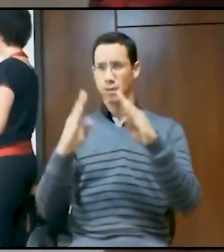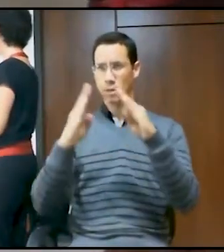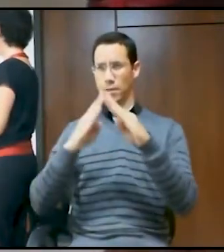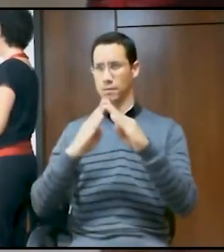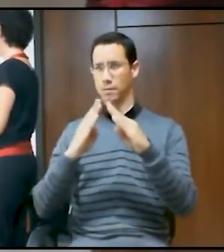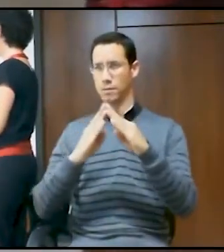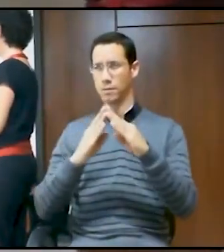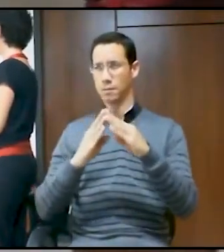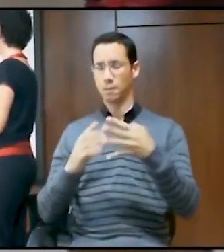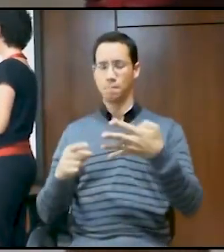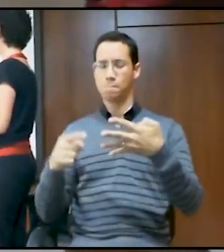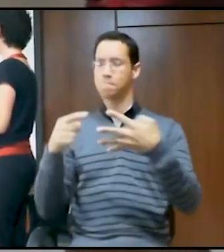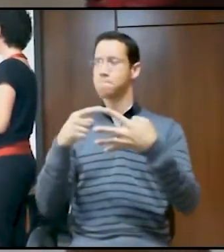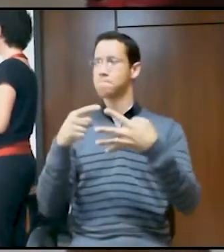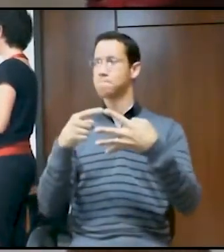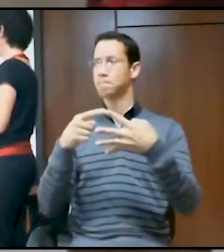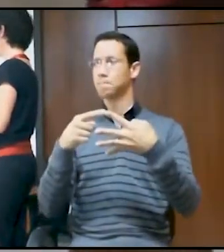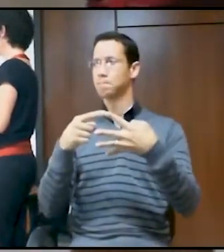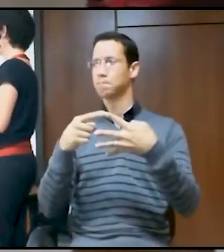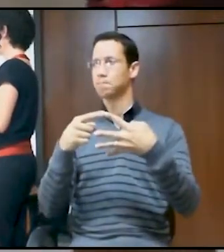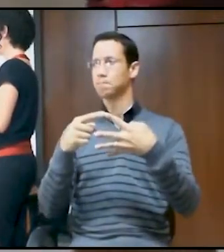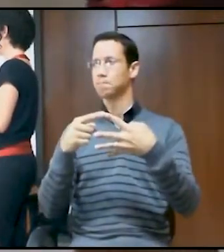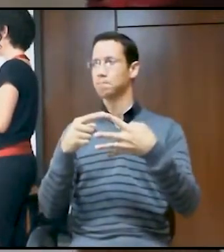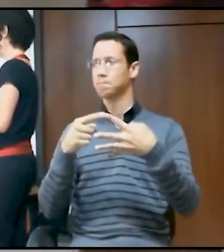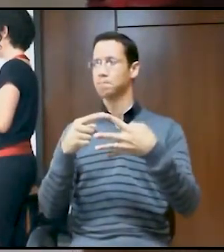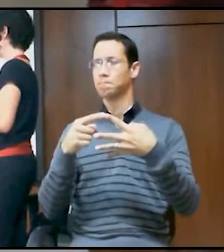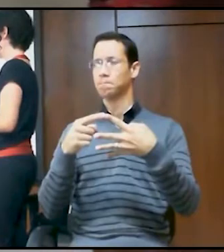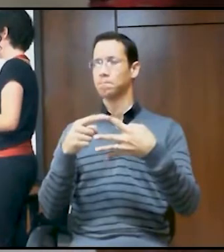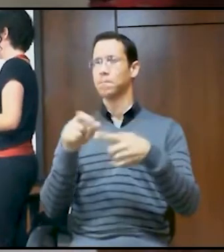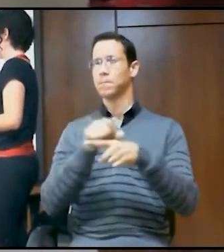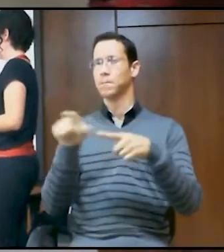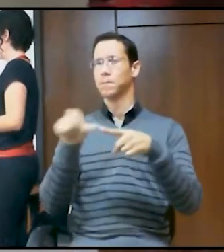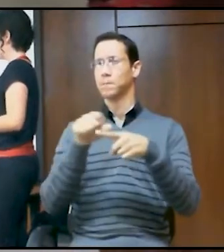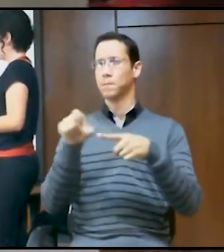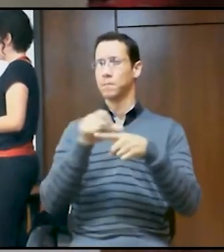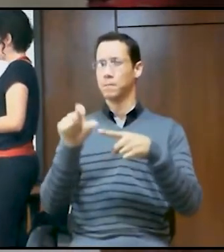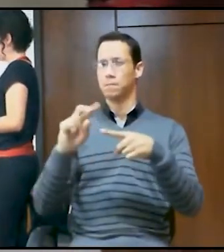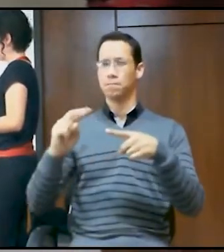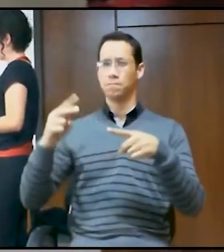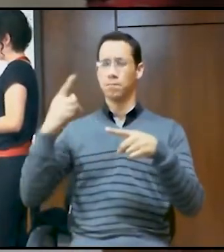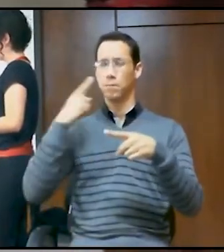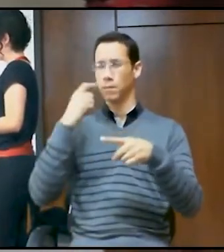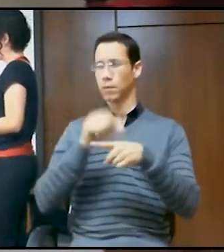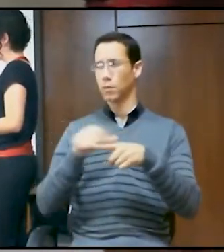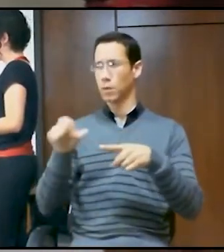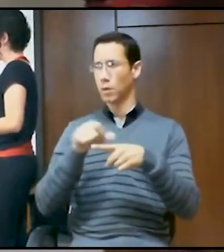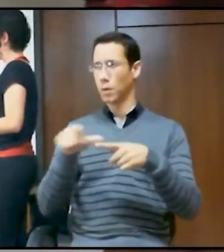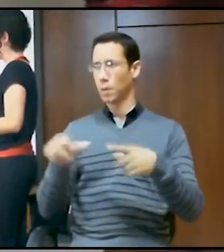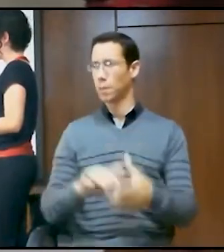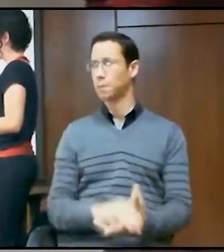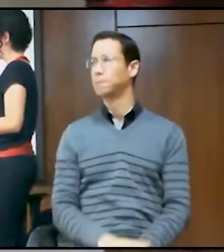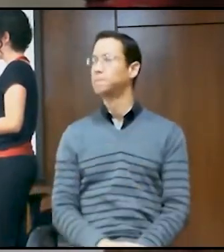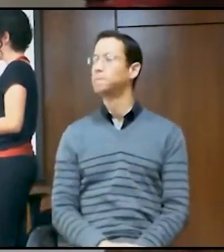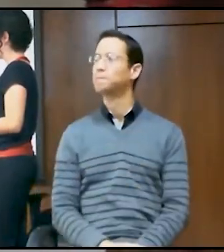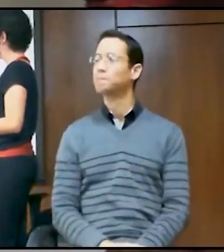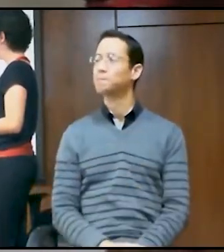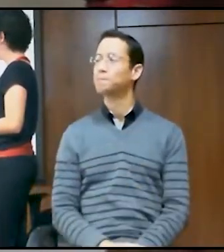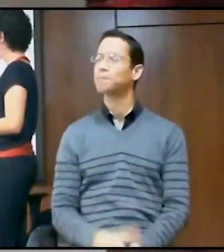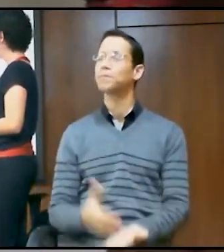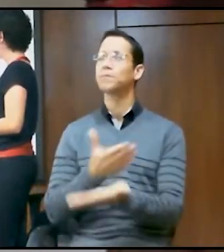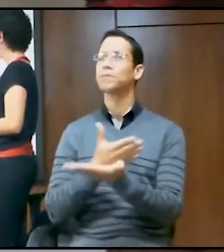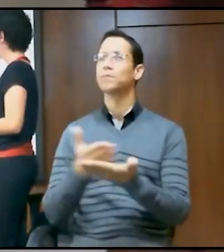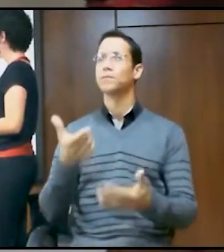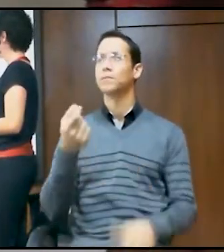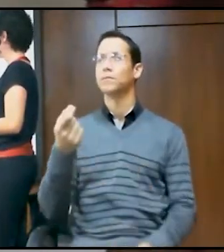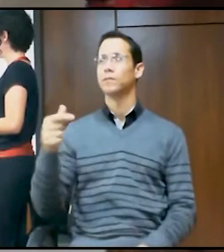fim, o ônus excessivo de aluguel. Vejam, eu queria mostrar para vocês que desde 2007, o